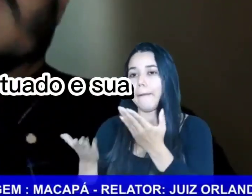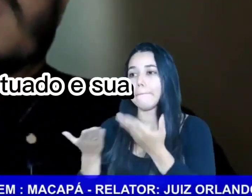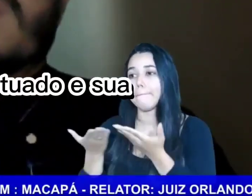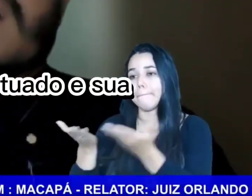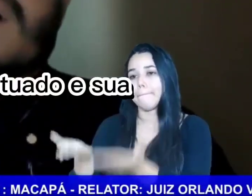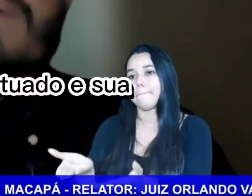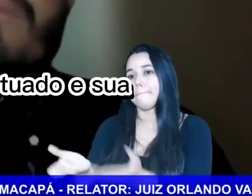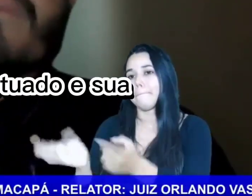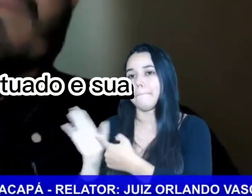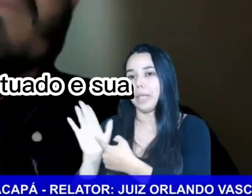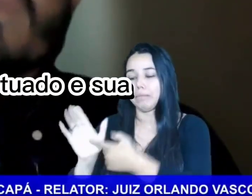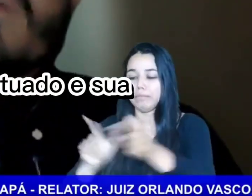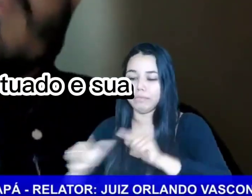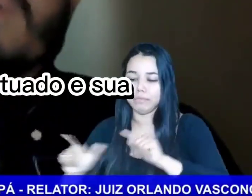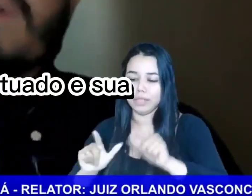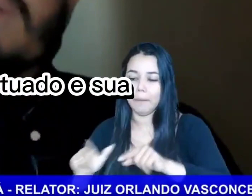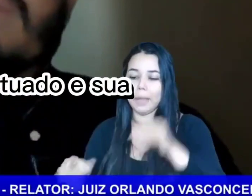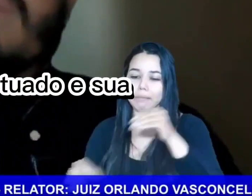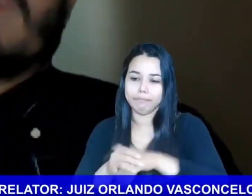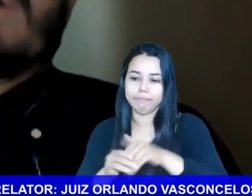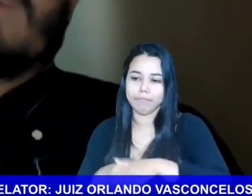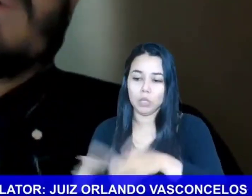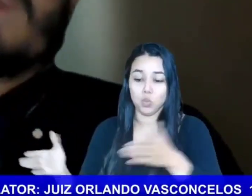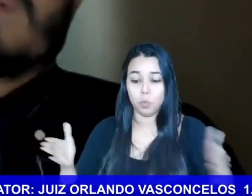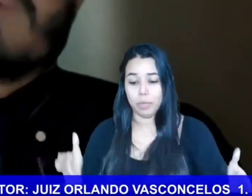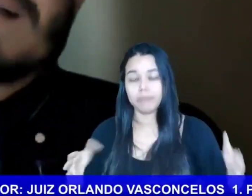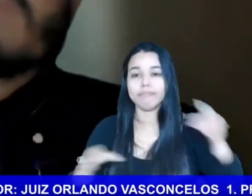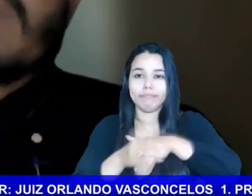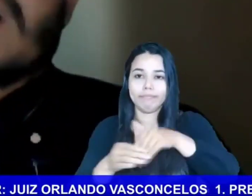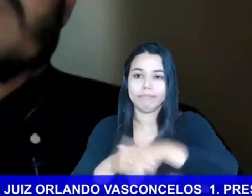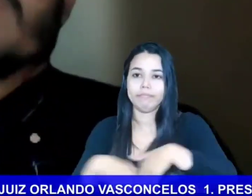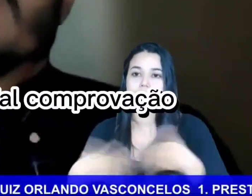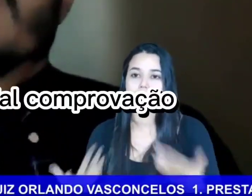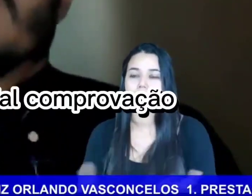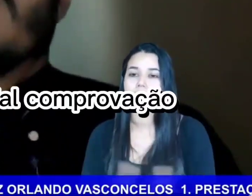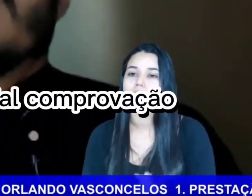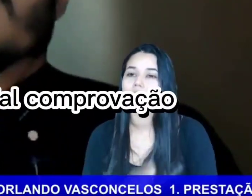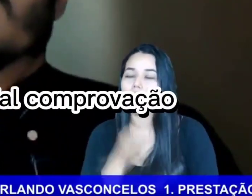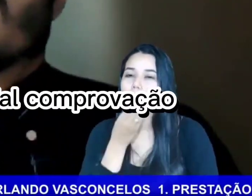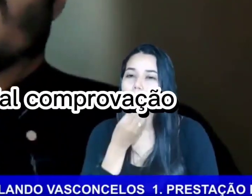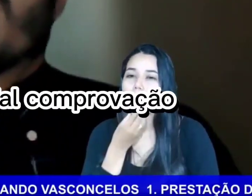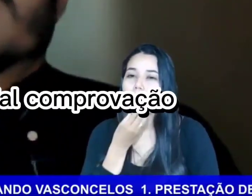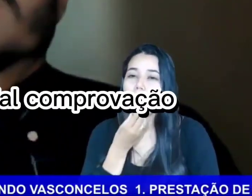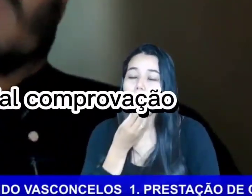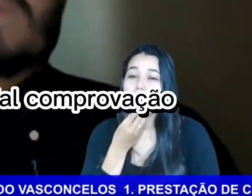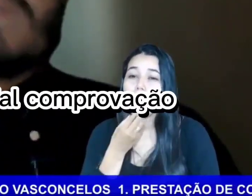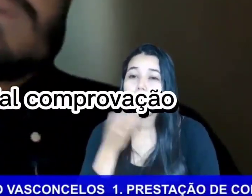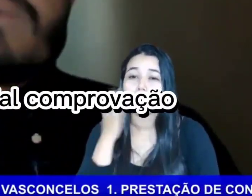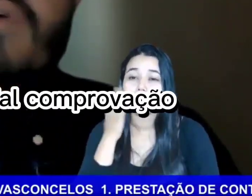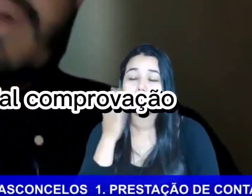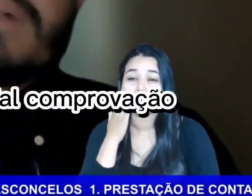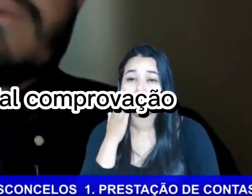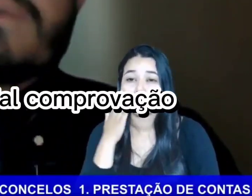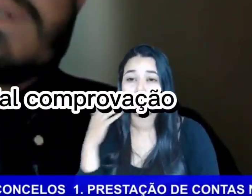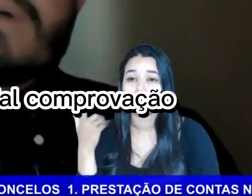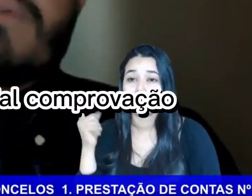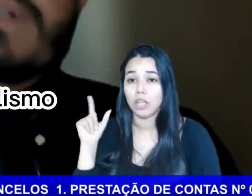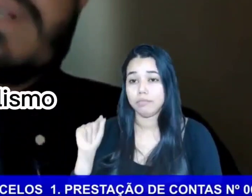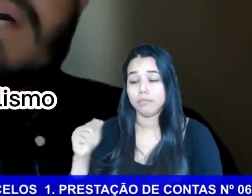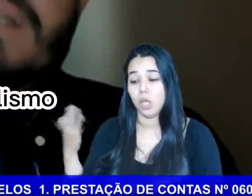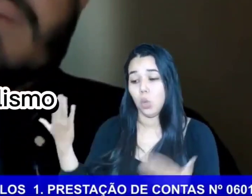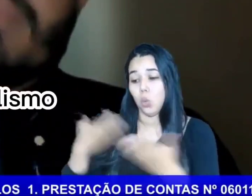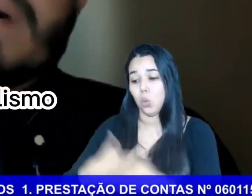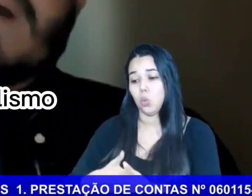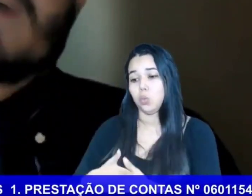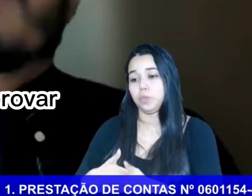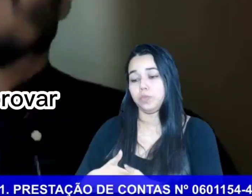serviço efetuado e sua idoneidade. Portanto, eu não entendo razoável que tal comprovação, por